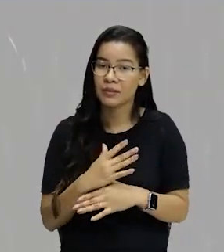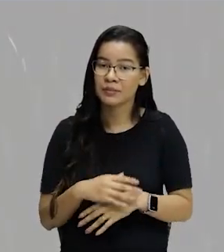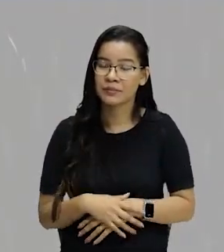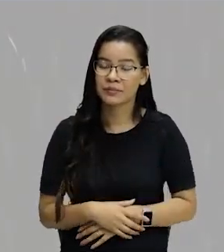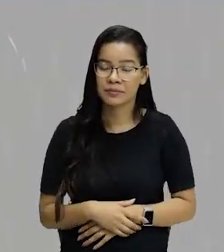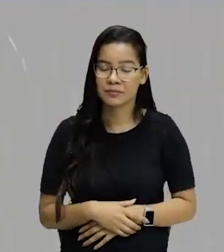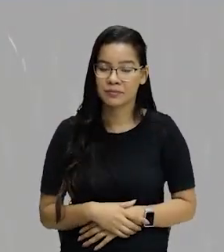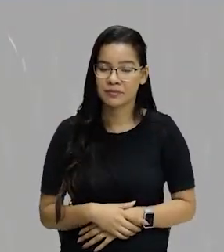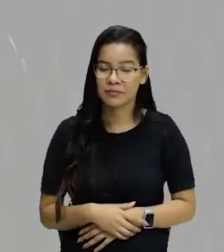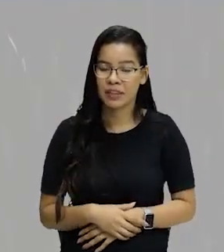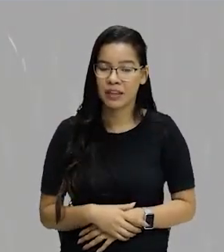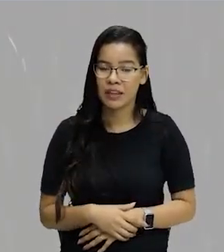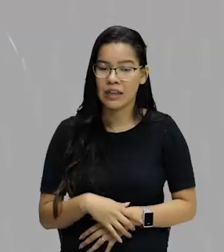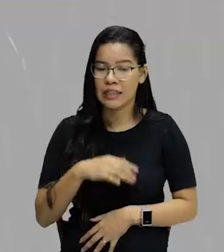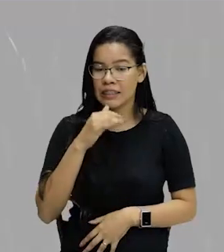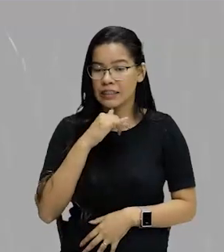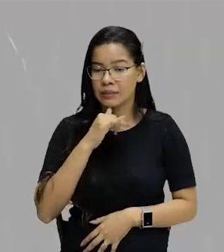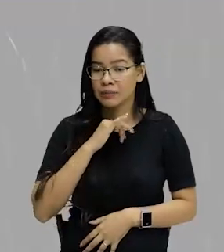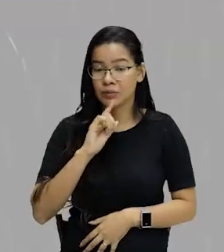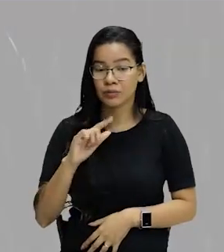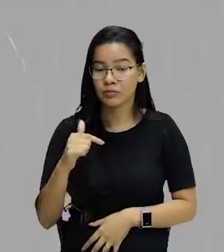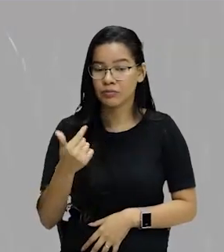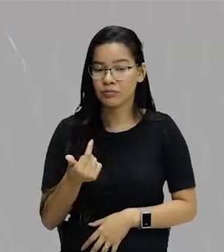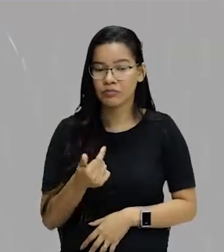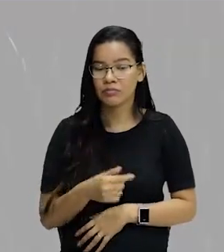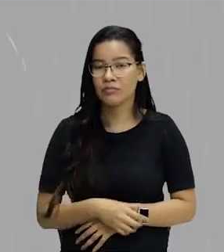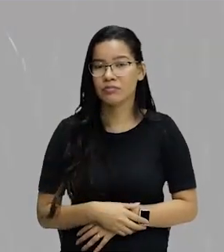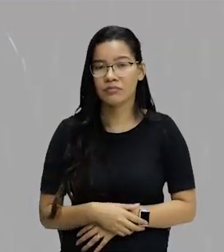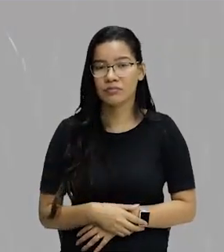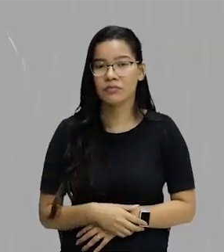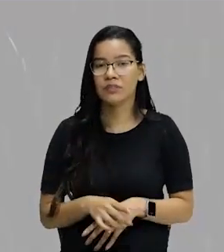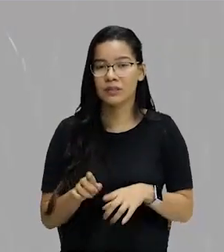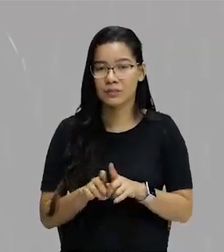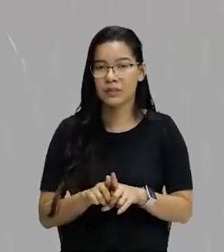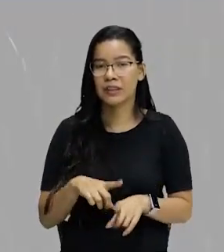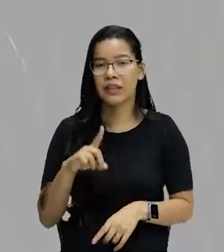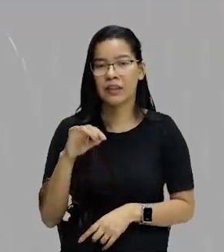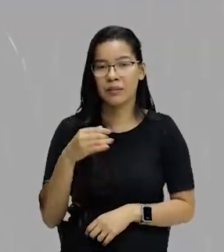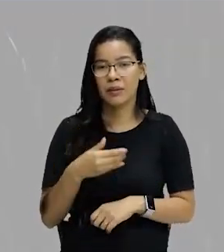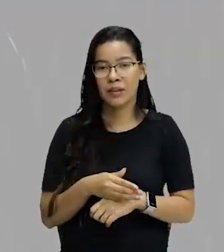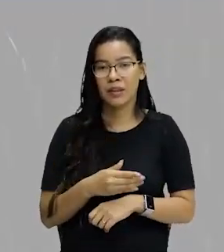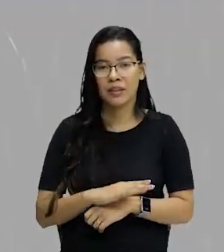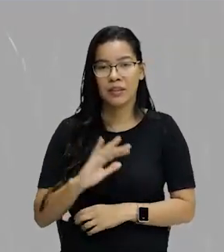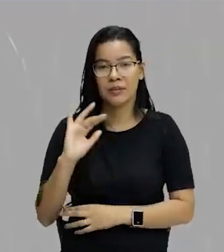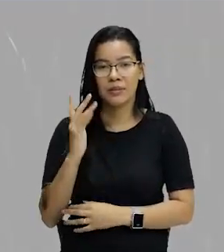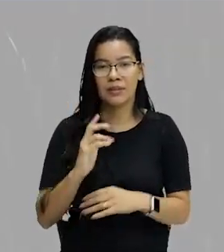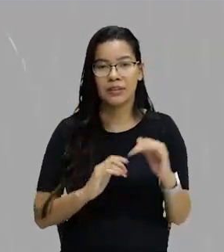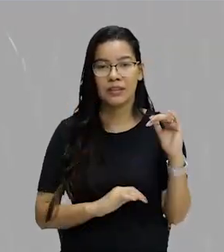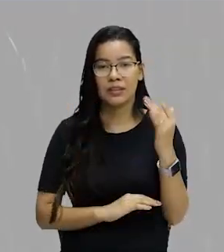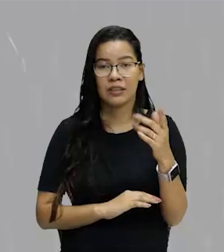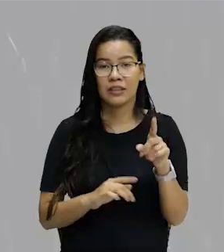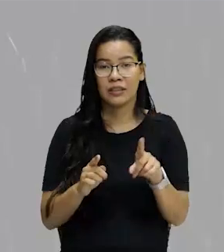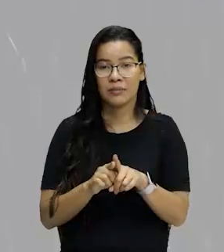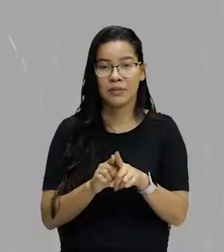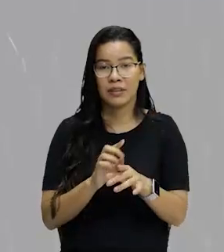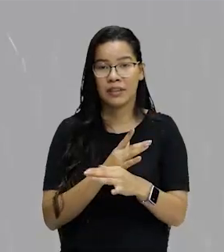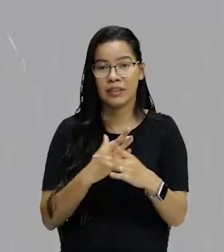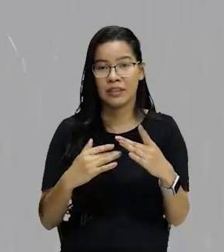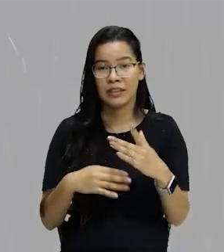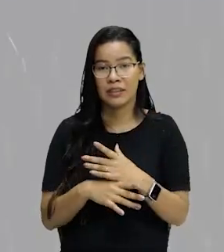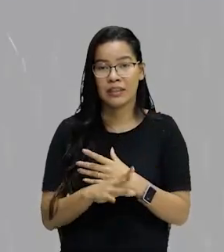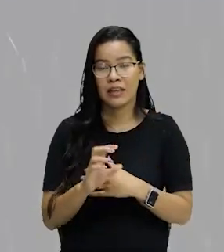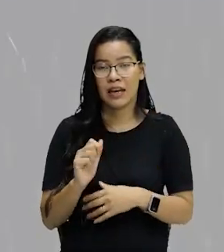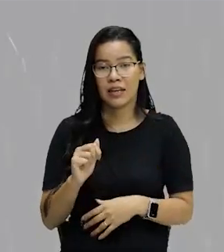né? O slackline, ele é praticado em ambientes naturais e também em ambientes